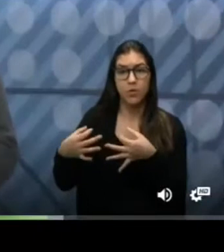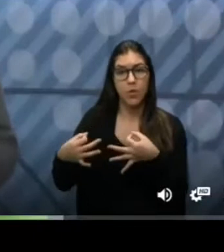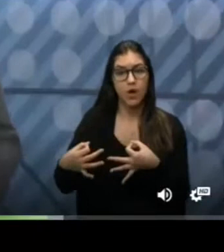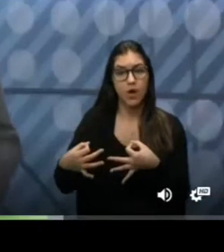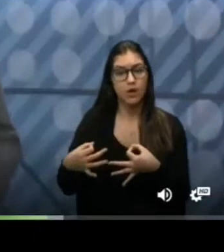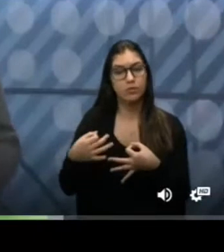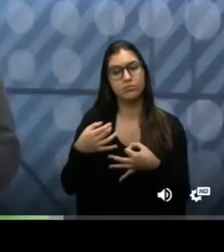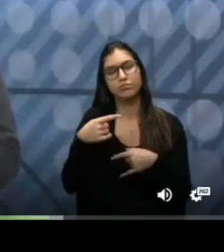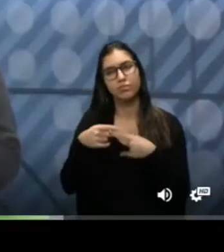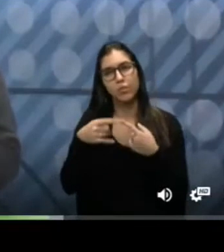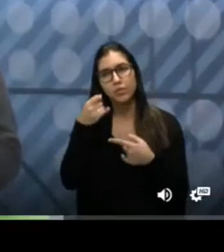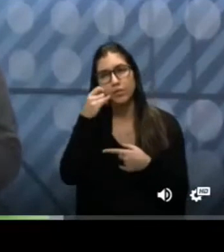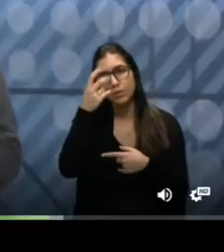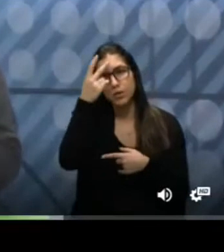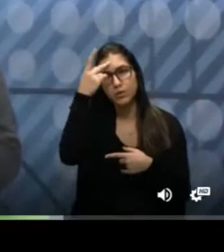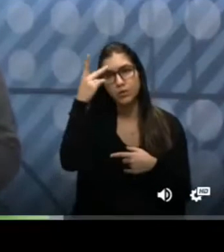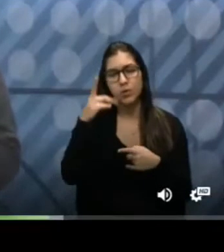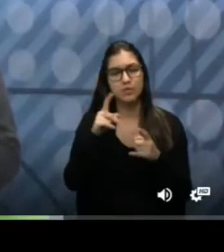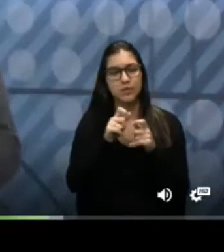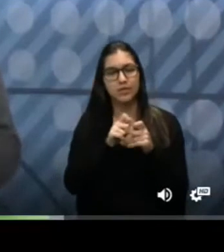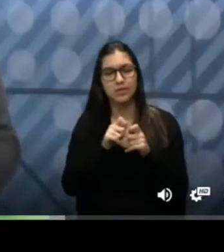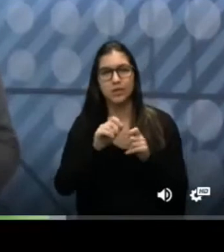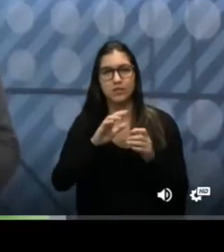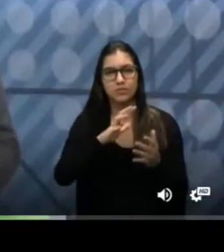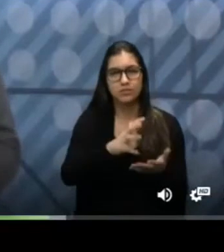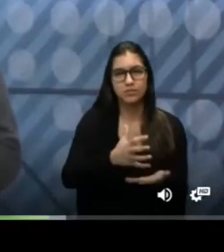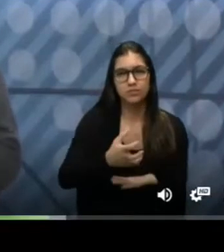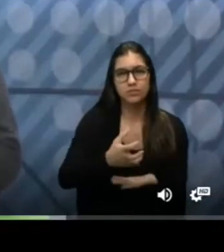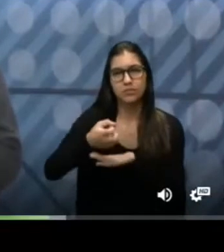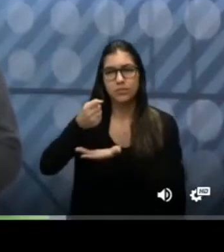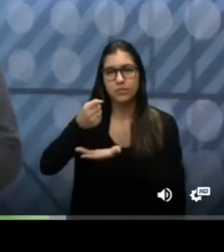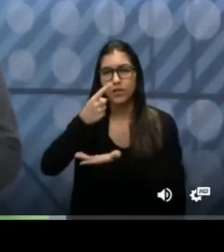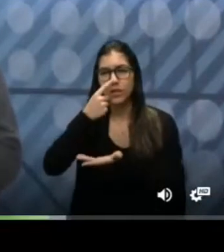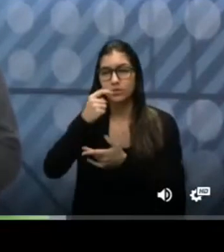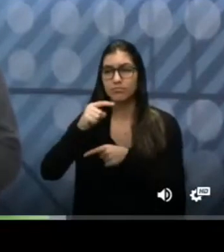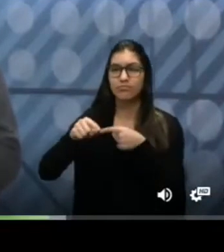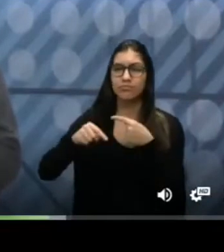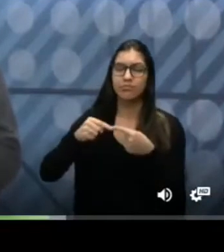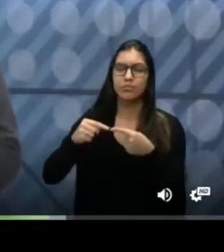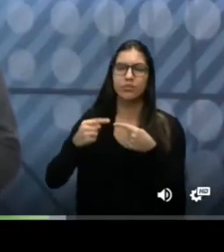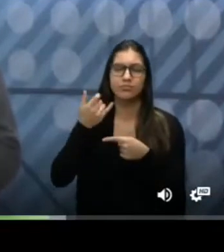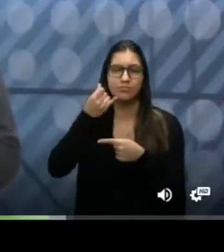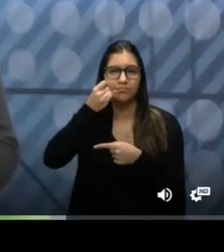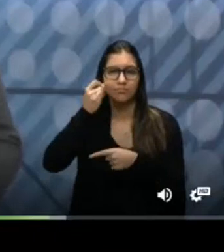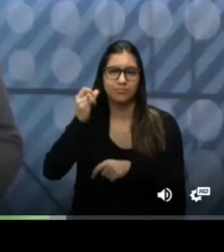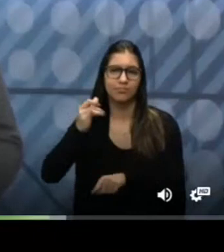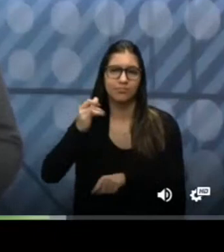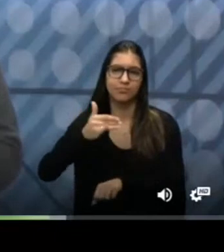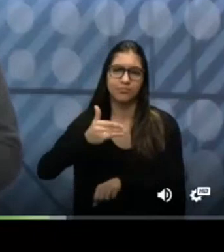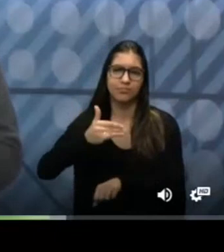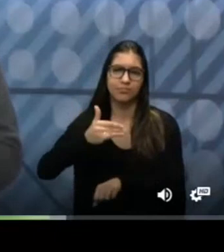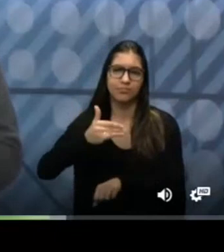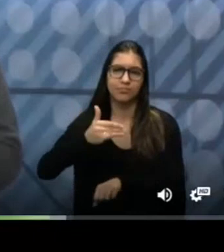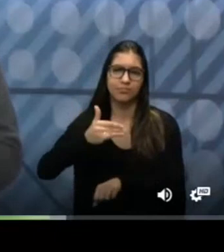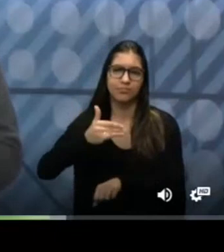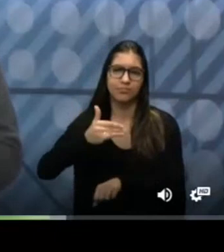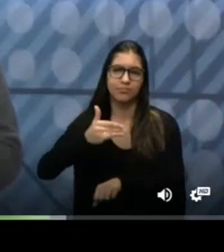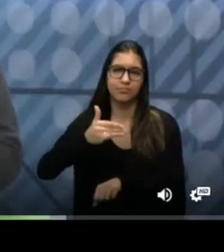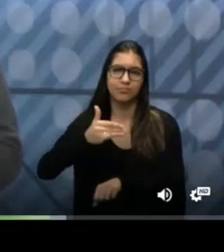evitar que quem esteja fazendo, então, a coleta desses materiais para o descarte final deles não sofra nenhum tipo de ferimento.